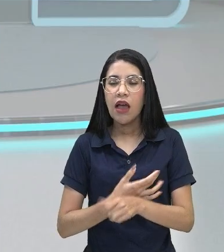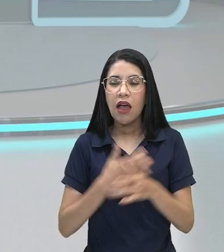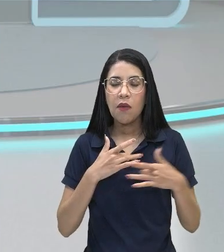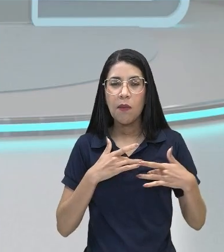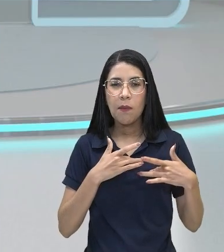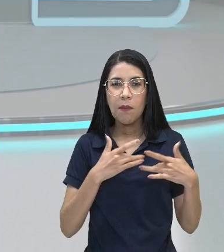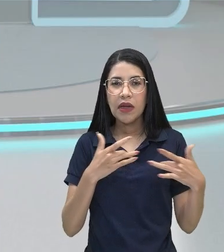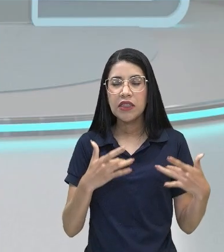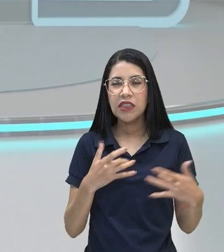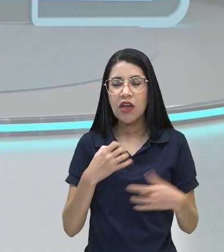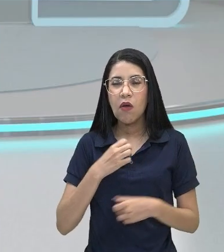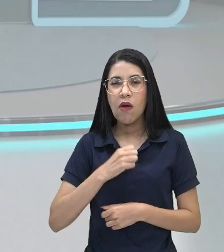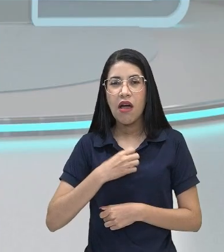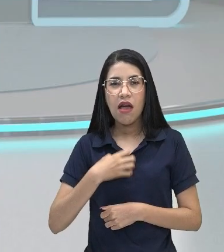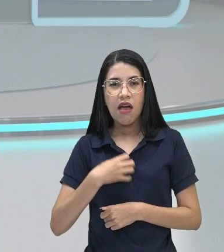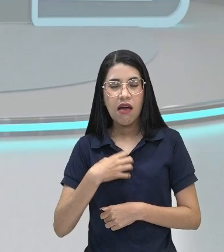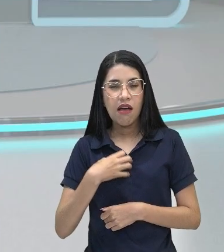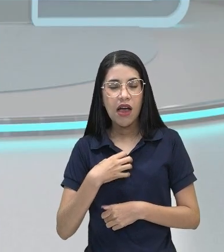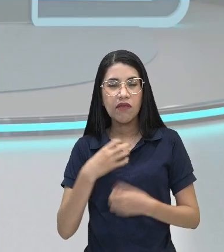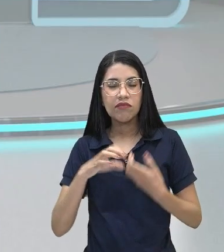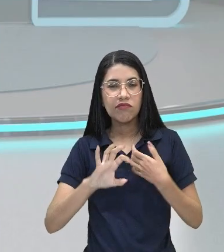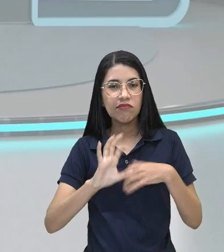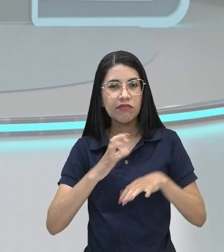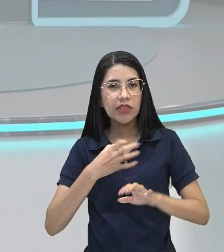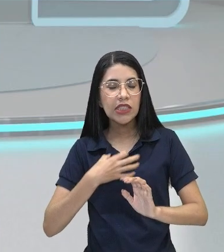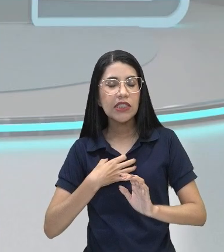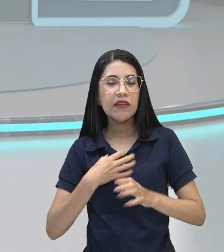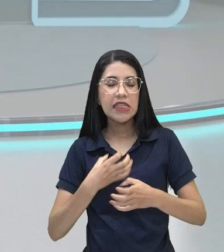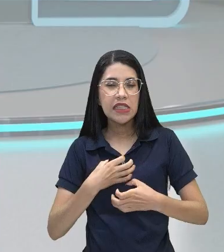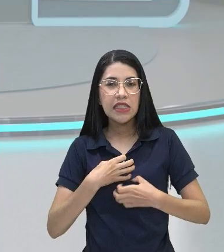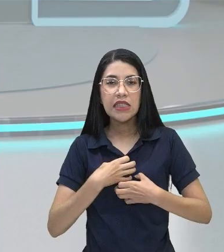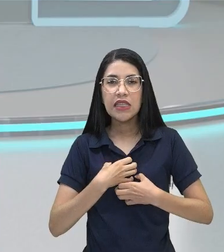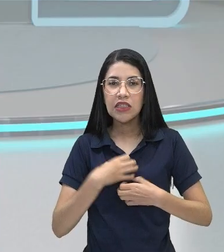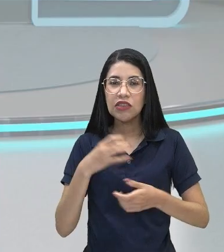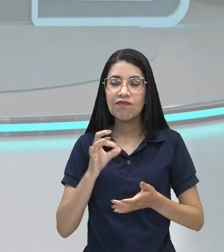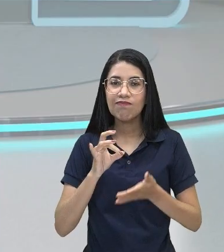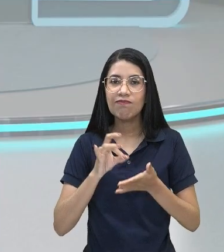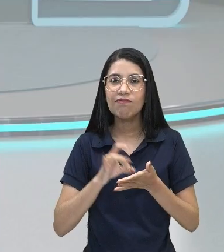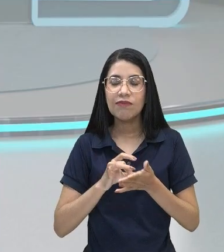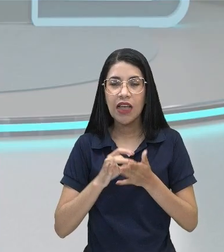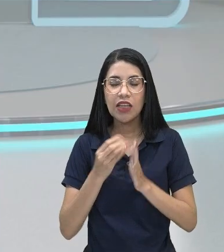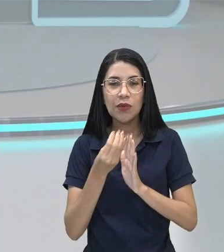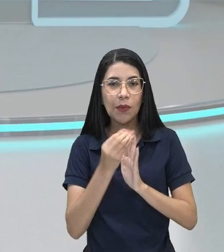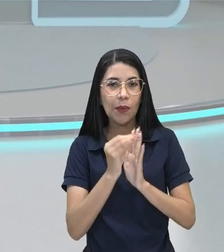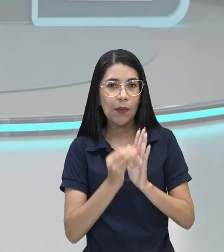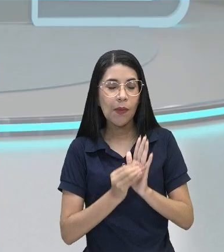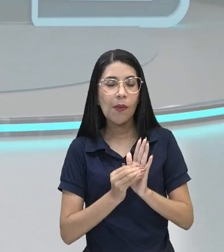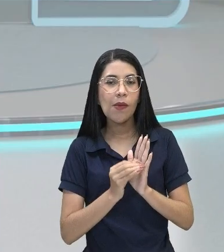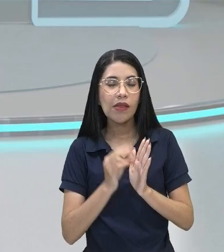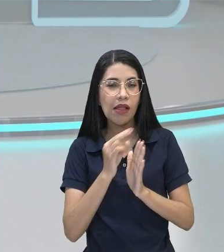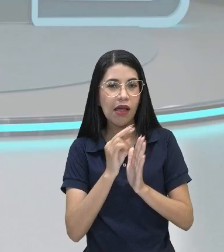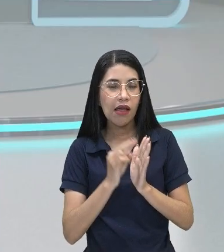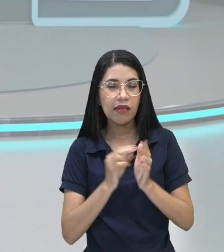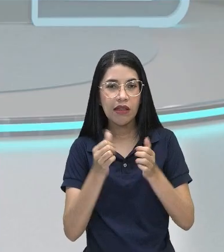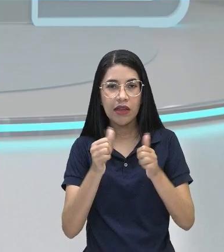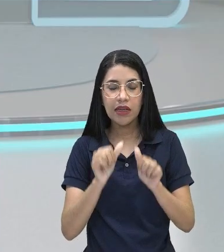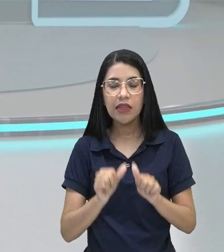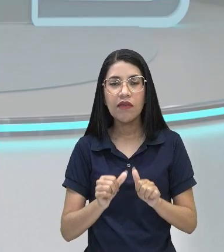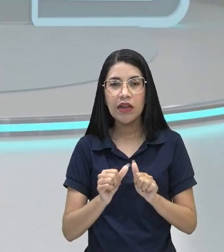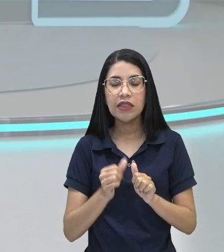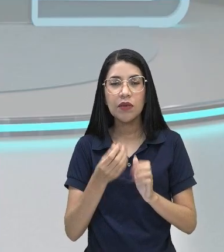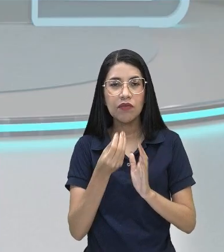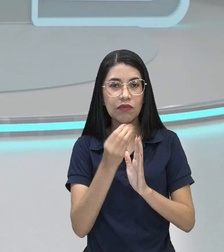compaixão, raiva, empatia. Você vai sentir isso expresso ali na avaliação que ele